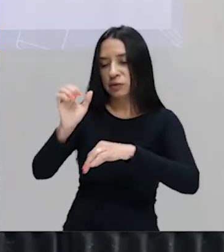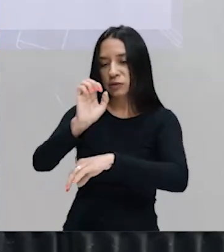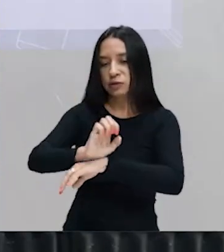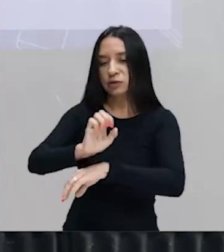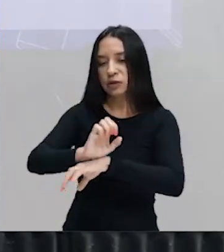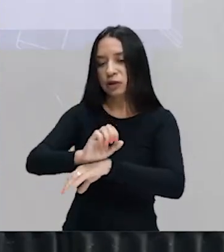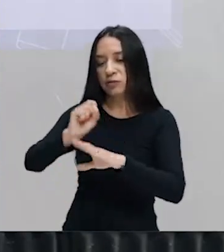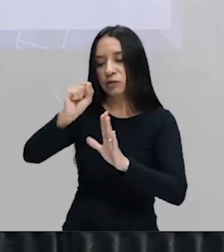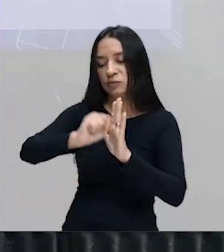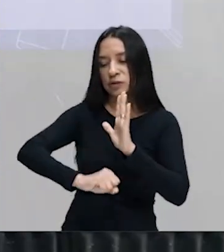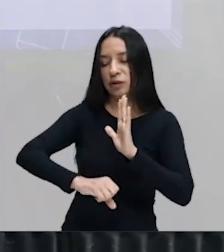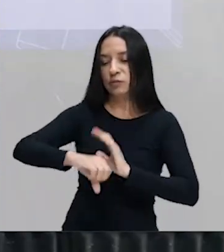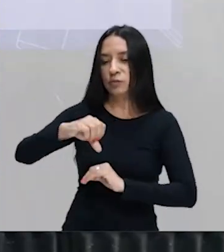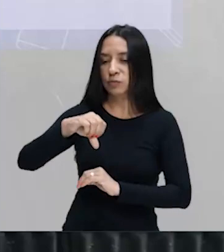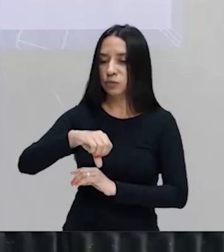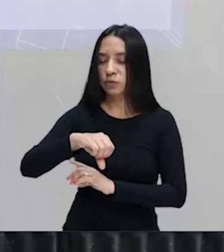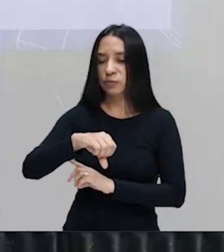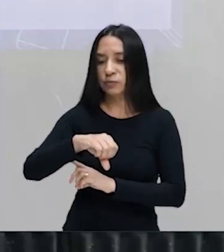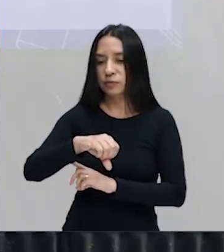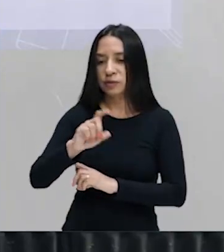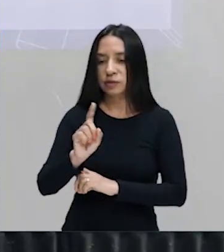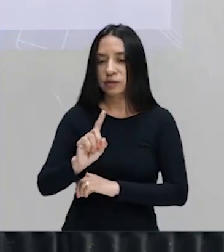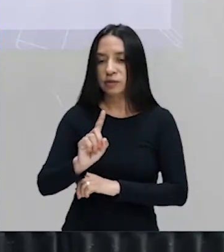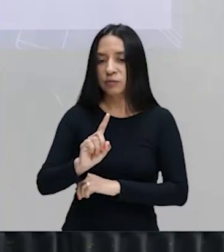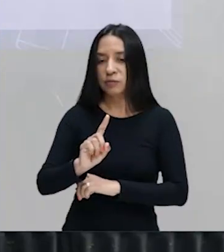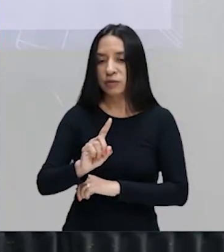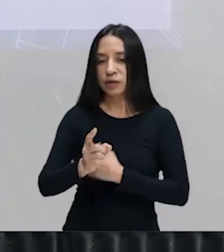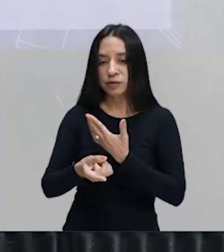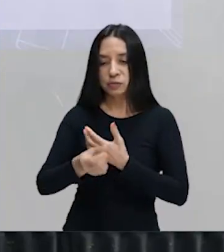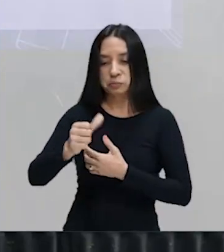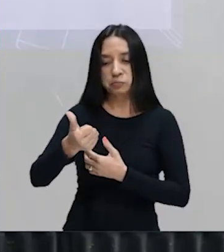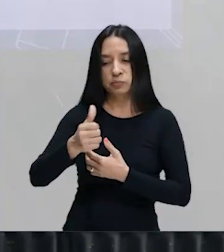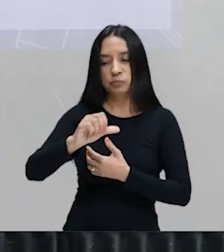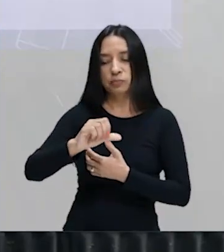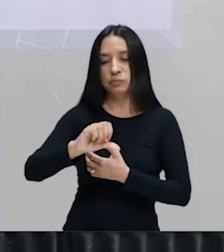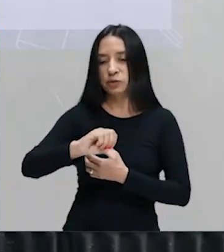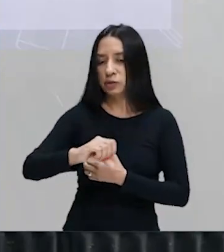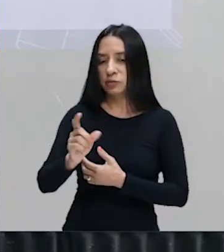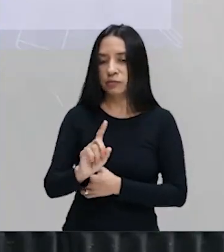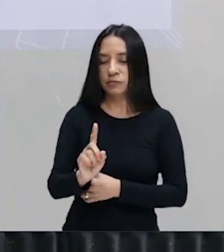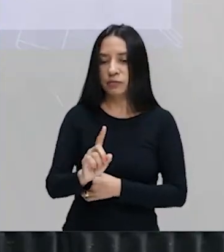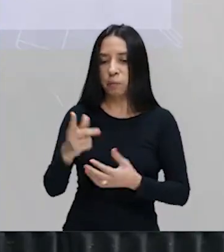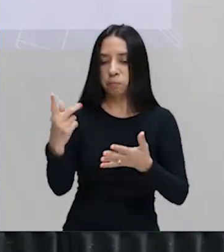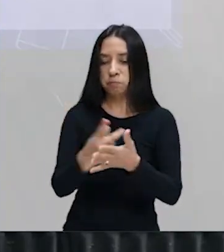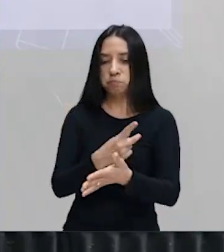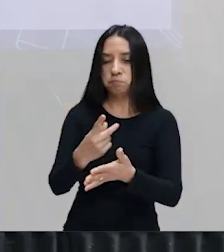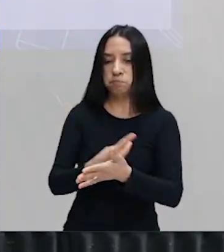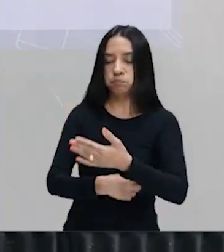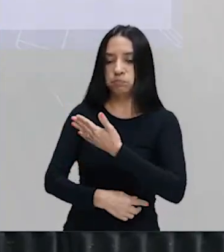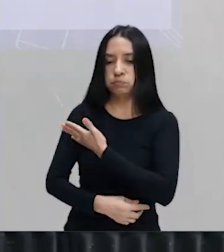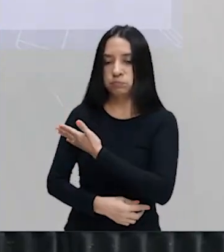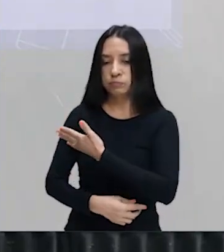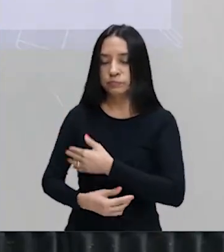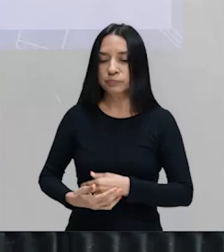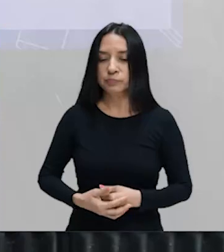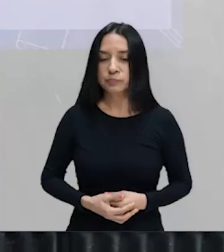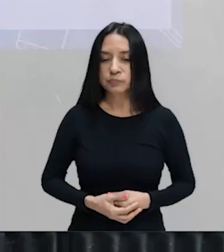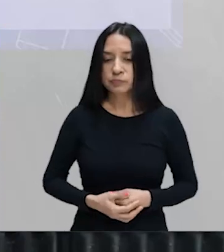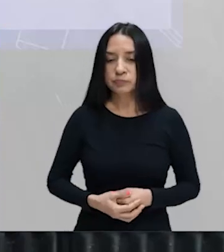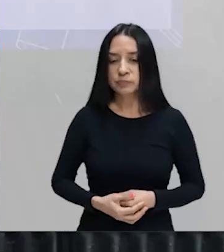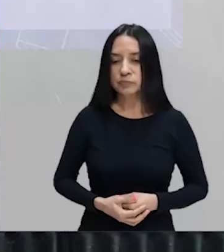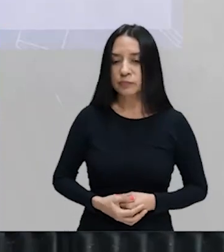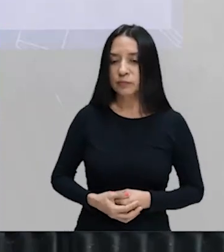tá? Do que não é necessariamente no 19. Aqui tá. Essa tradição erudita sinaliza o quê?